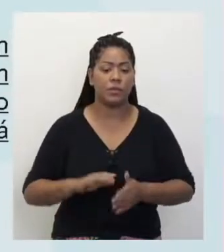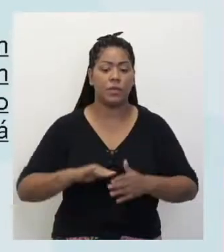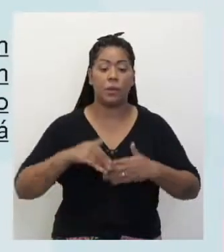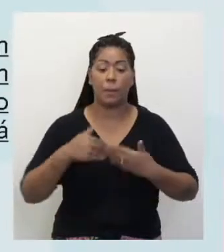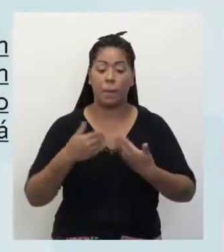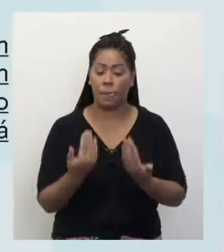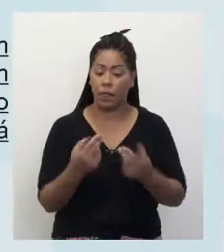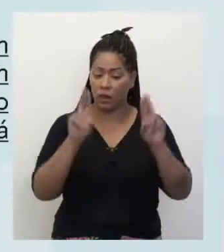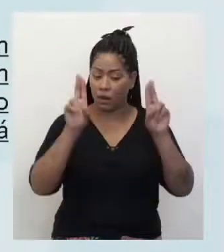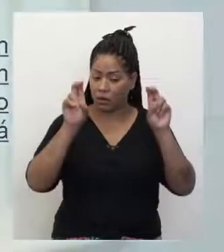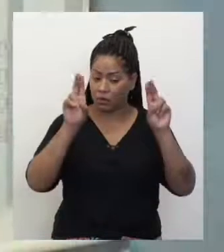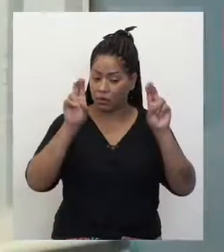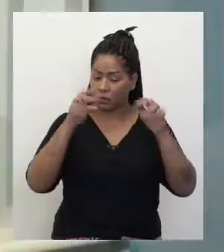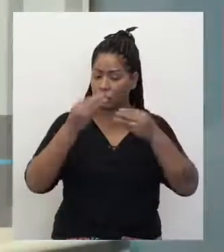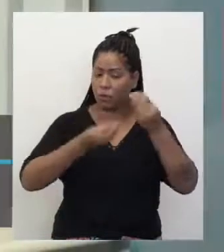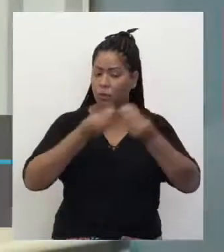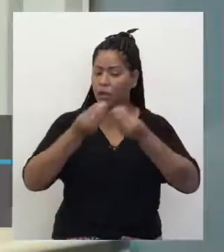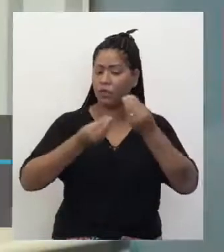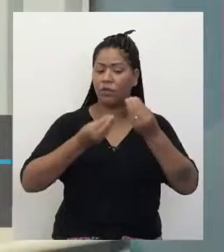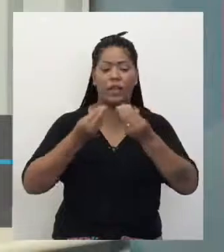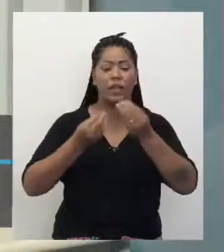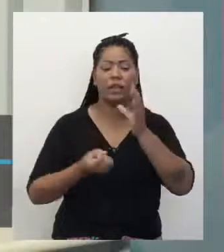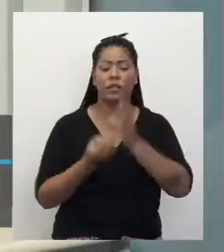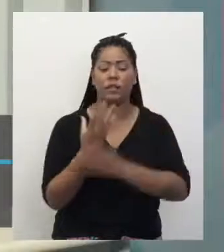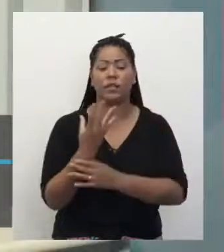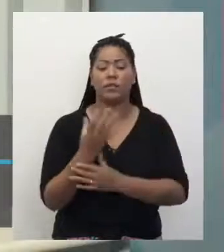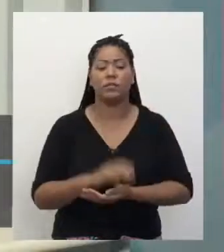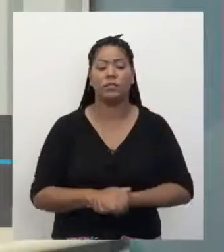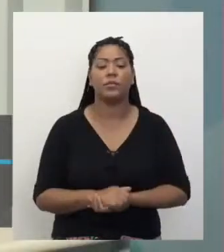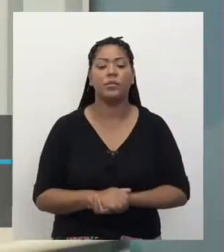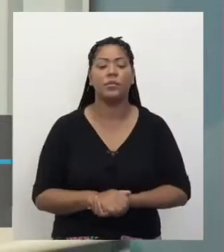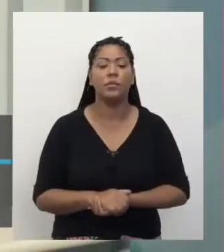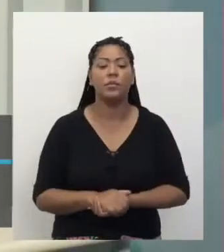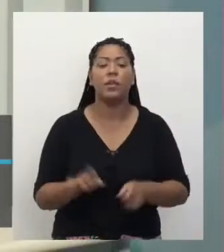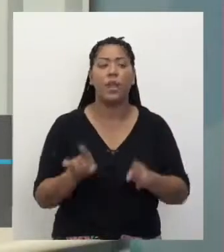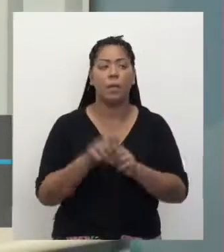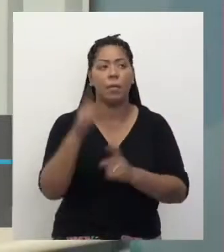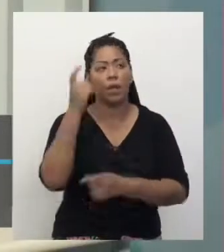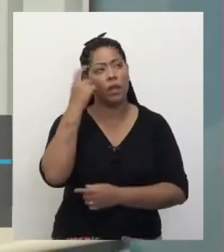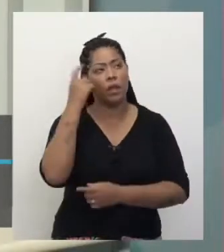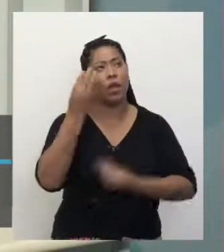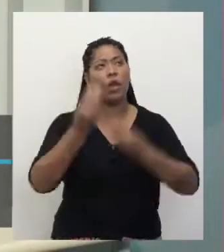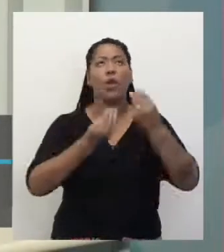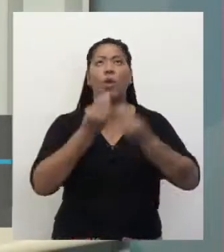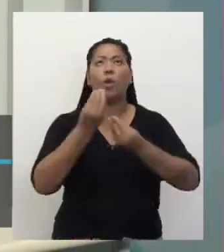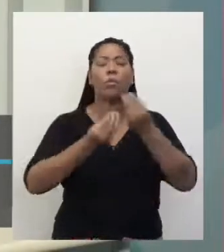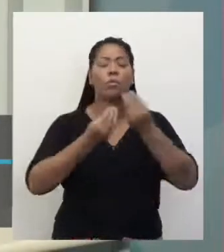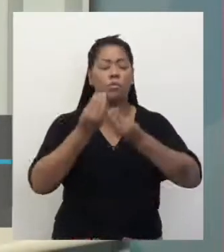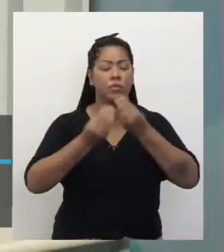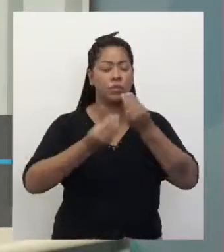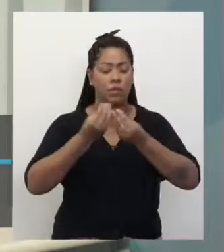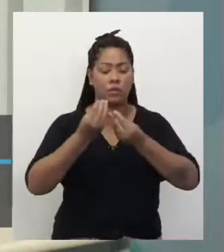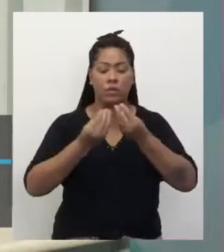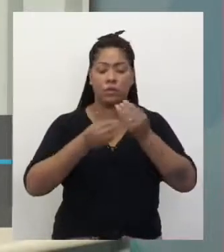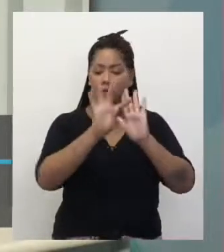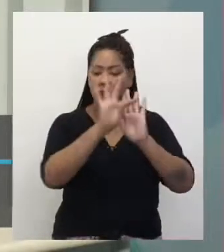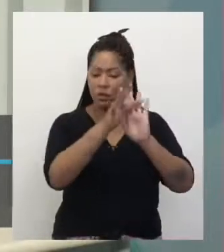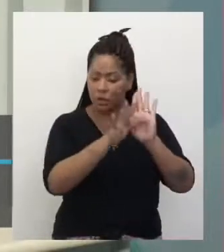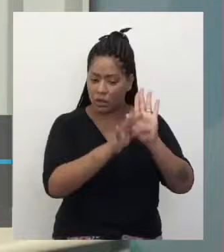ele está inserido ali. Também precisamos pensar nessa questão do texto, se essa linguagem ela